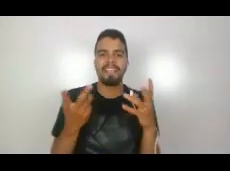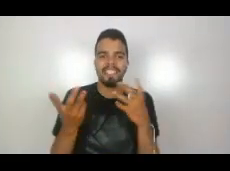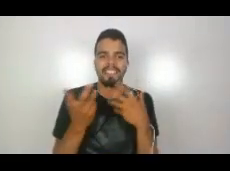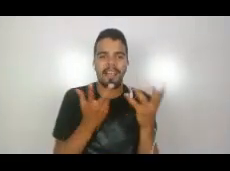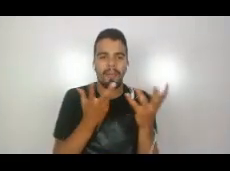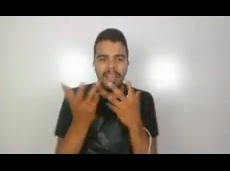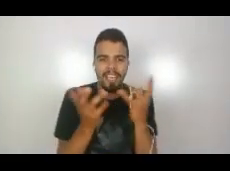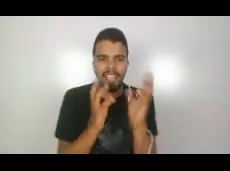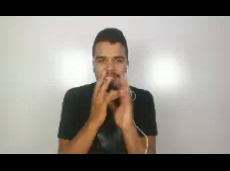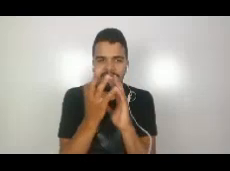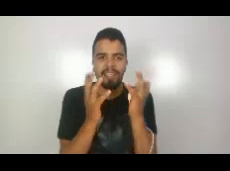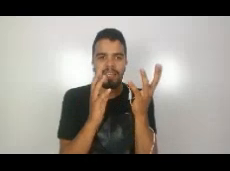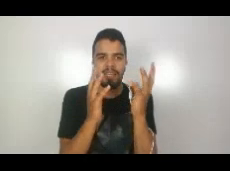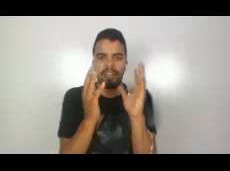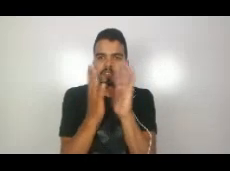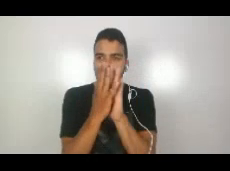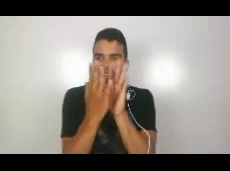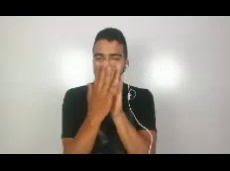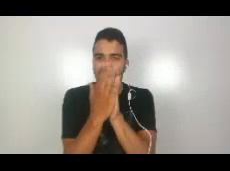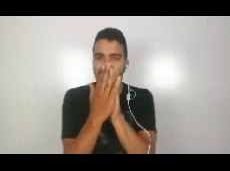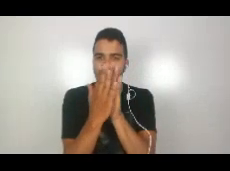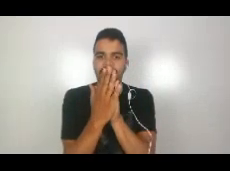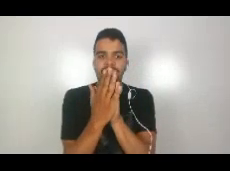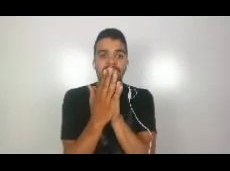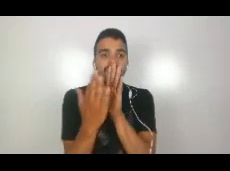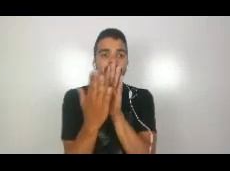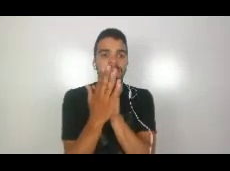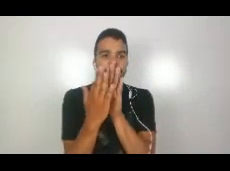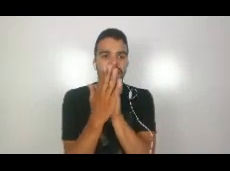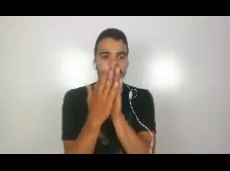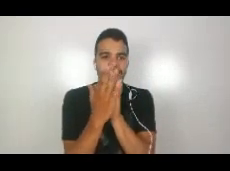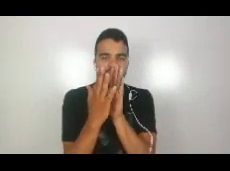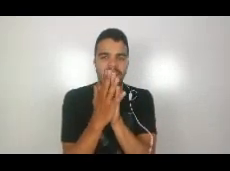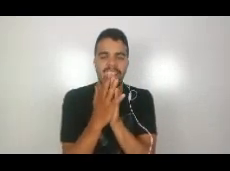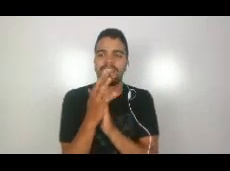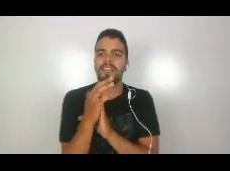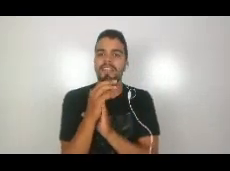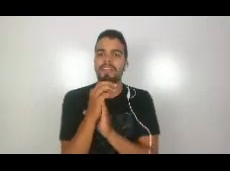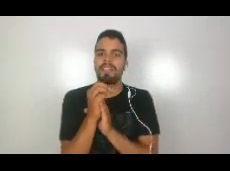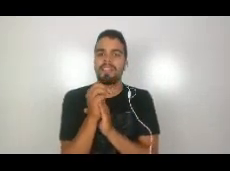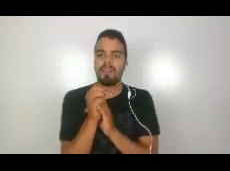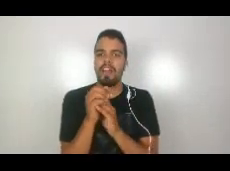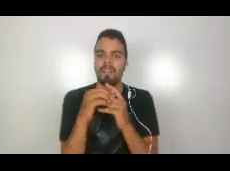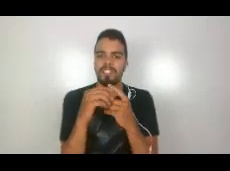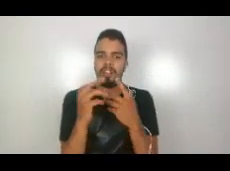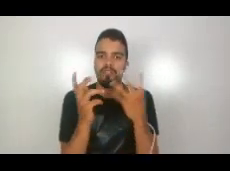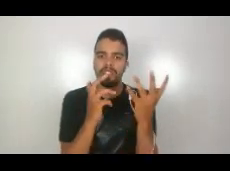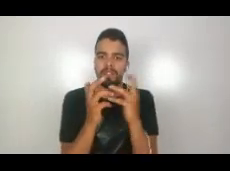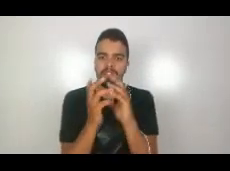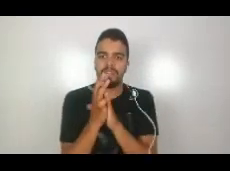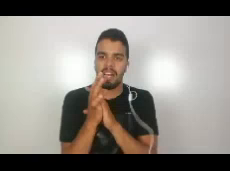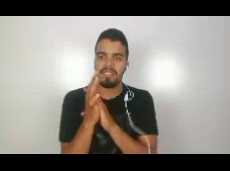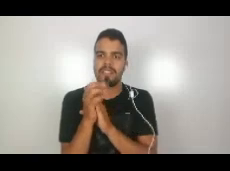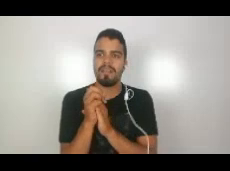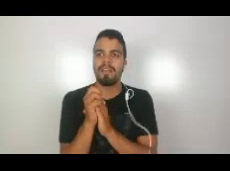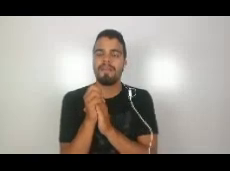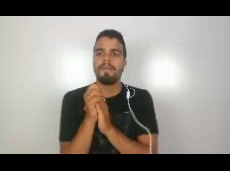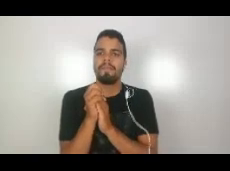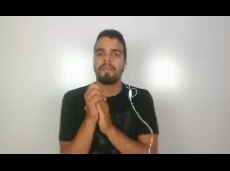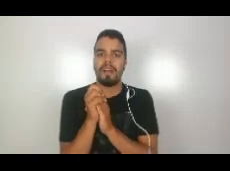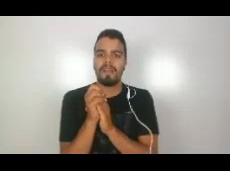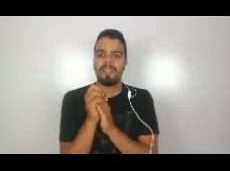contato presencialmente, assim, a gente não tem esse contato face a face, né? Então, realmente tem algumas dificuldades,